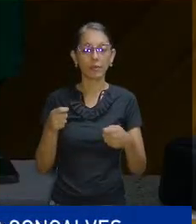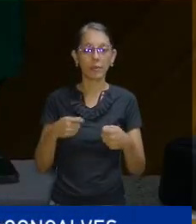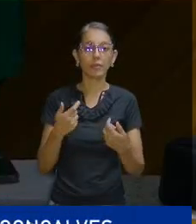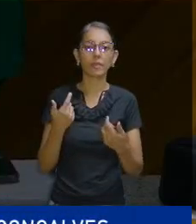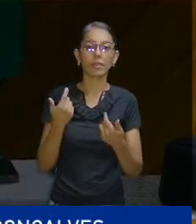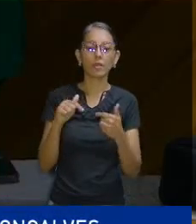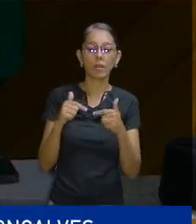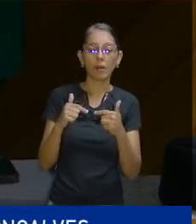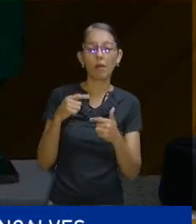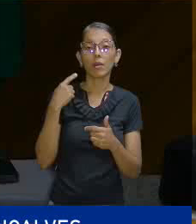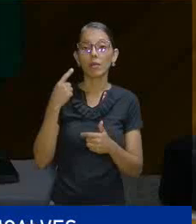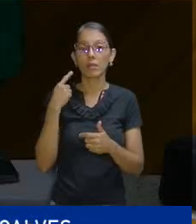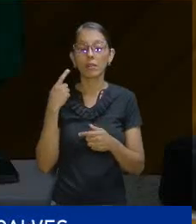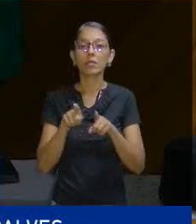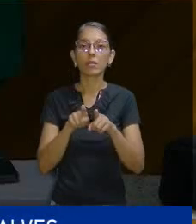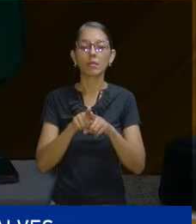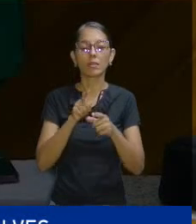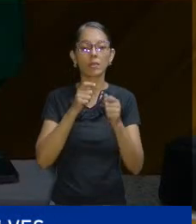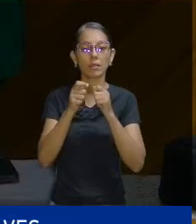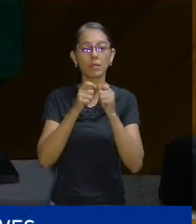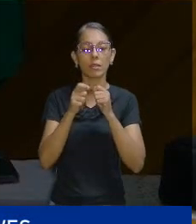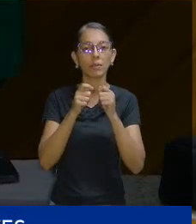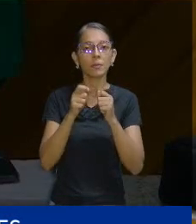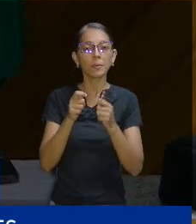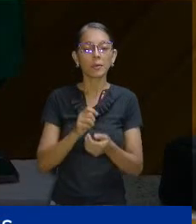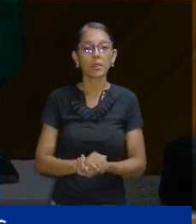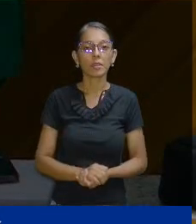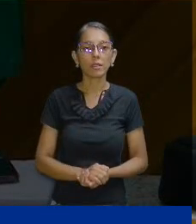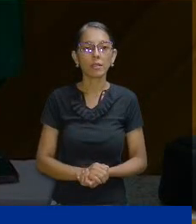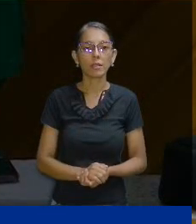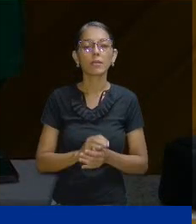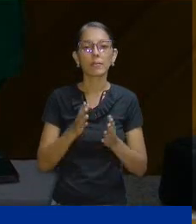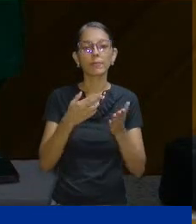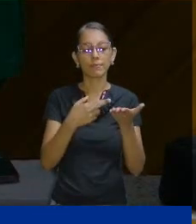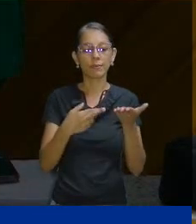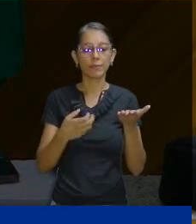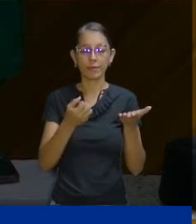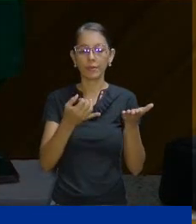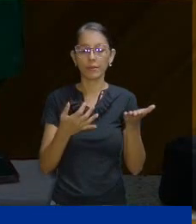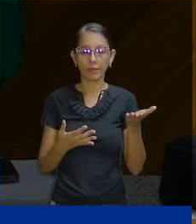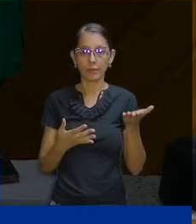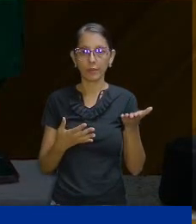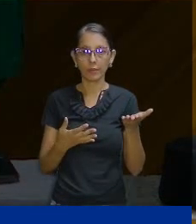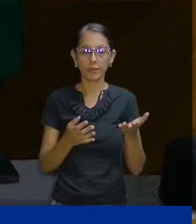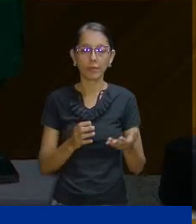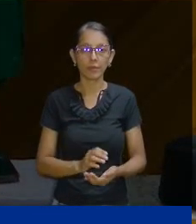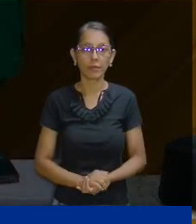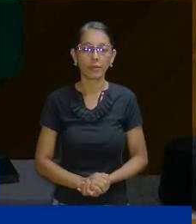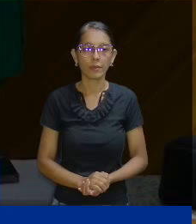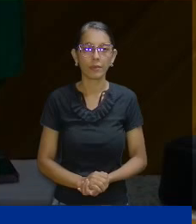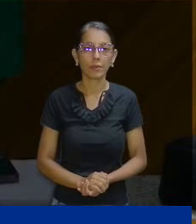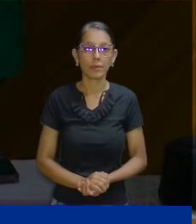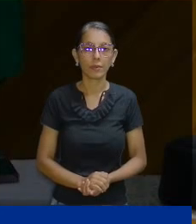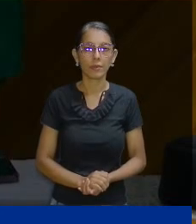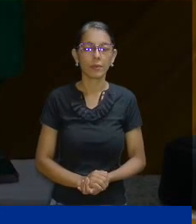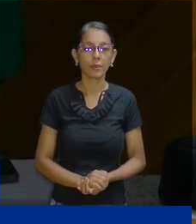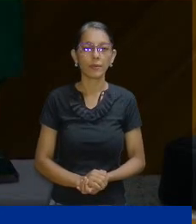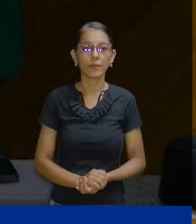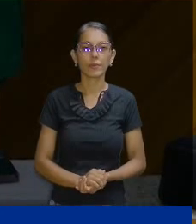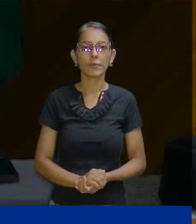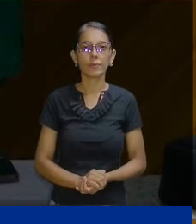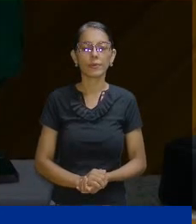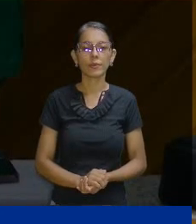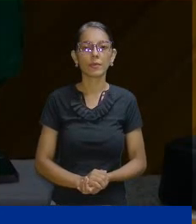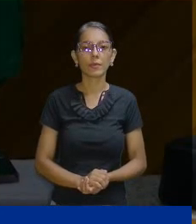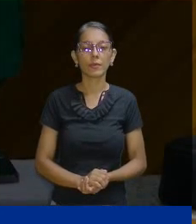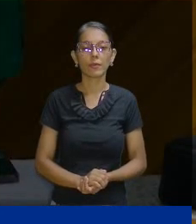serviços advocatícios e de contabilidade, conforme já colocado no relatório. Ela é branca, de cabelos castanhos escuros, trata-se de